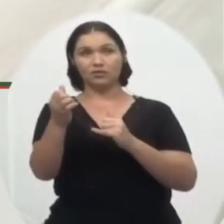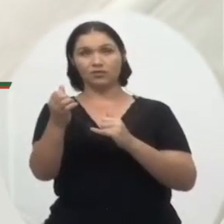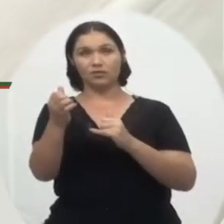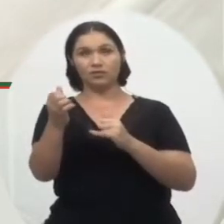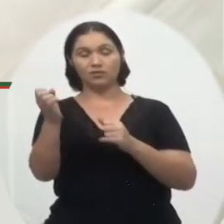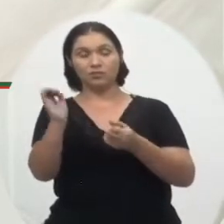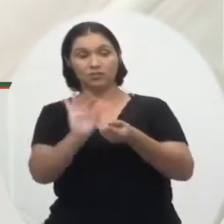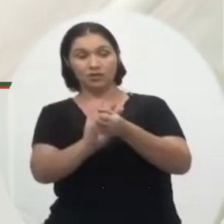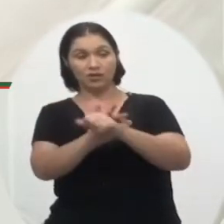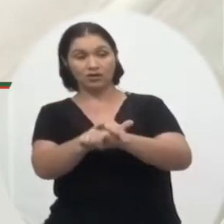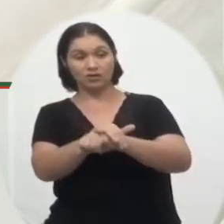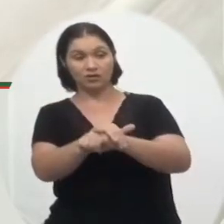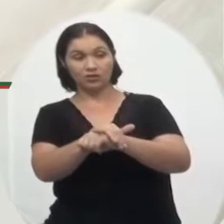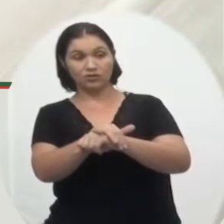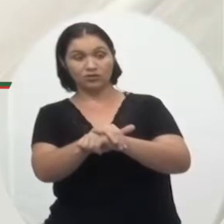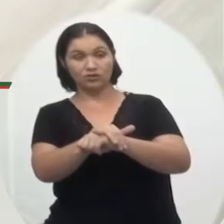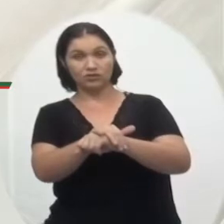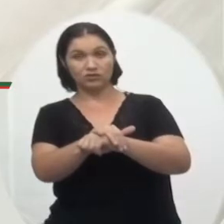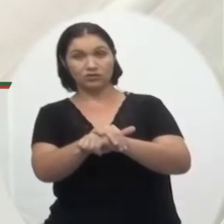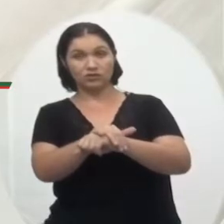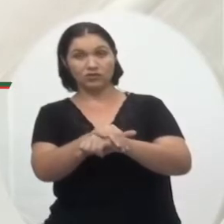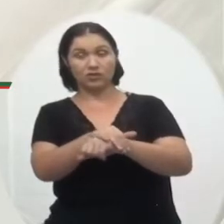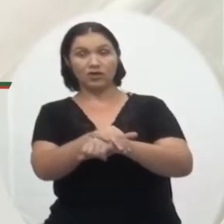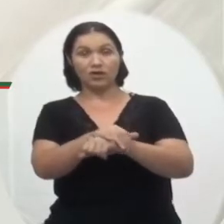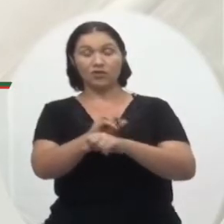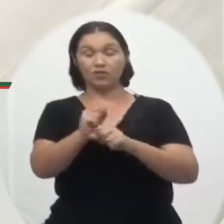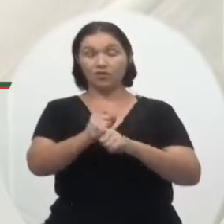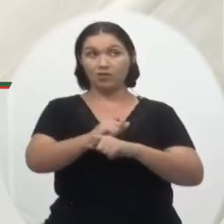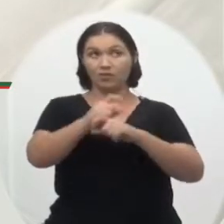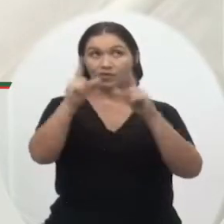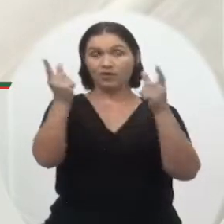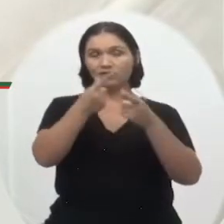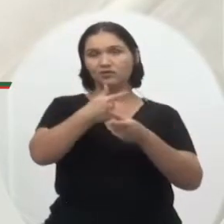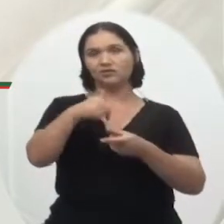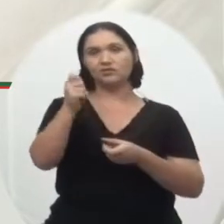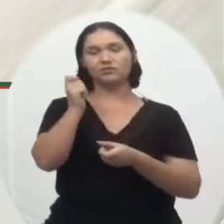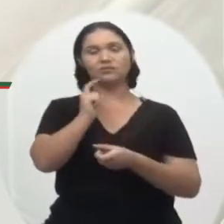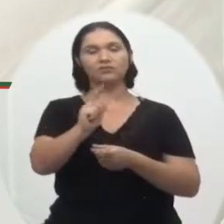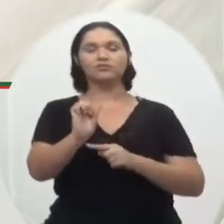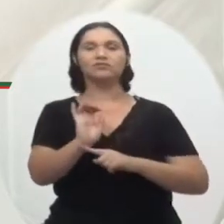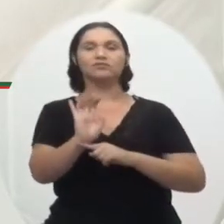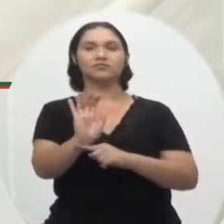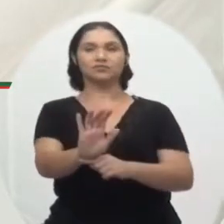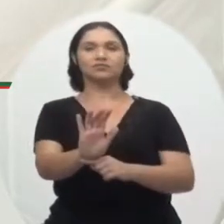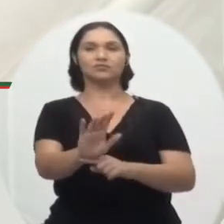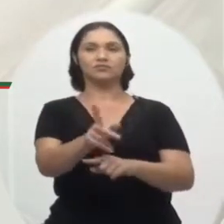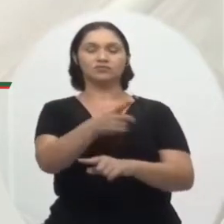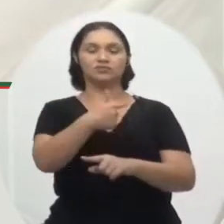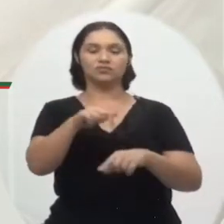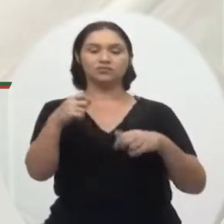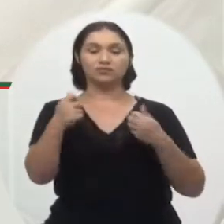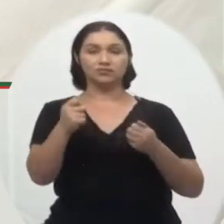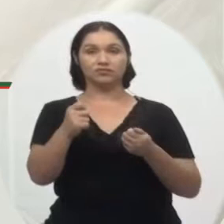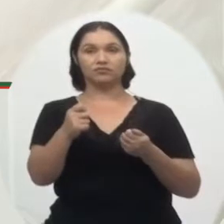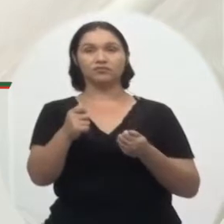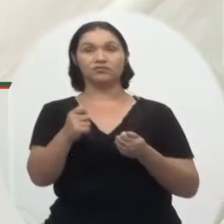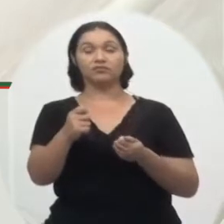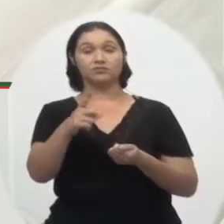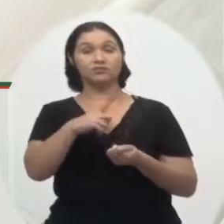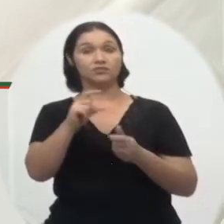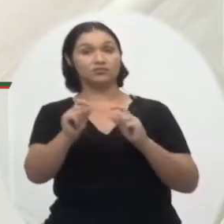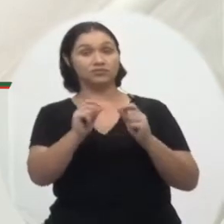logística implantada. E dificilmente o mercado, e que é justo, o mercado tem que procurar o lucro. Ele tem que procurar o